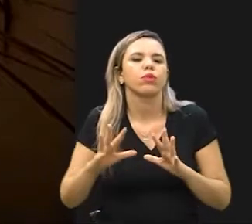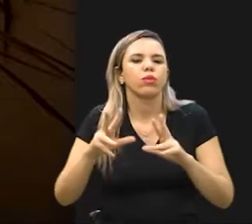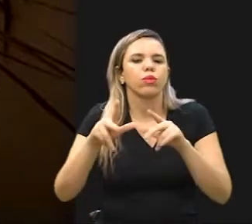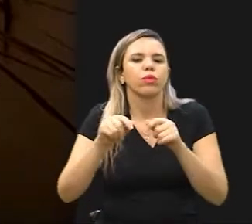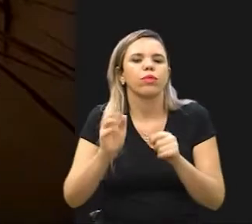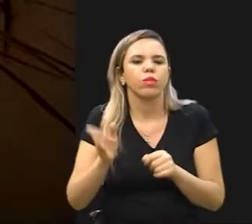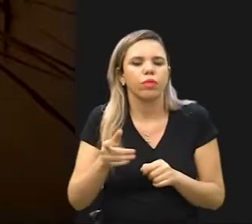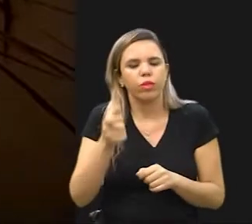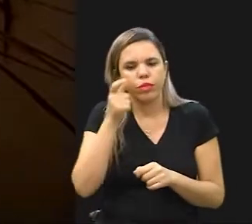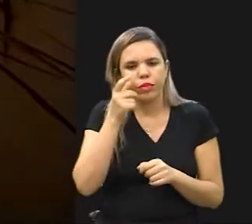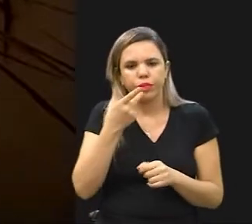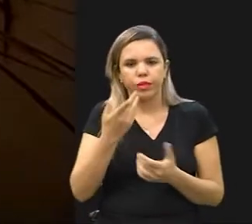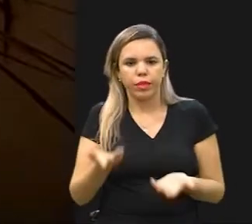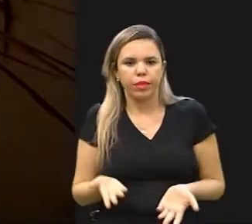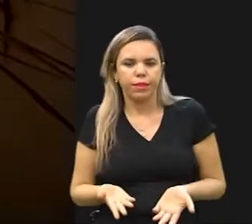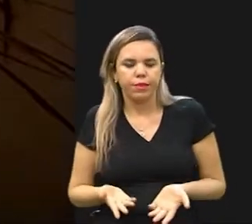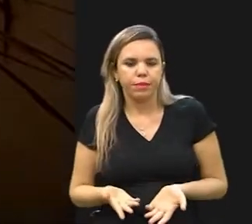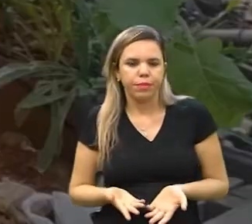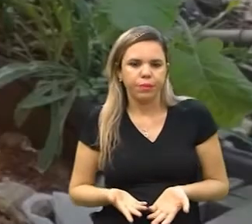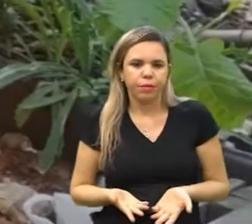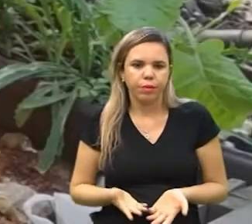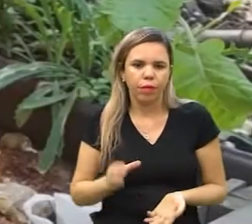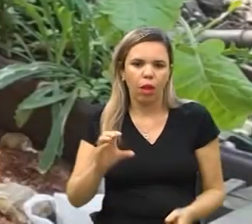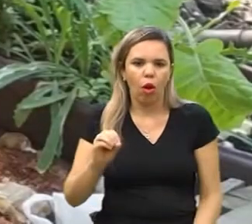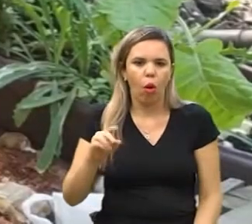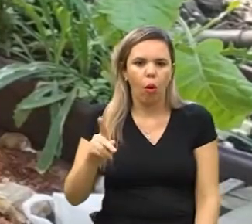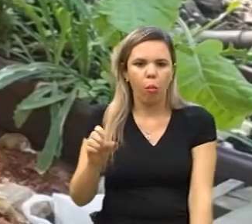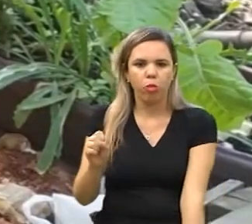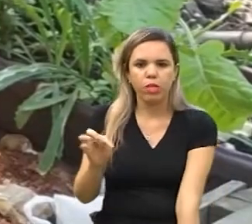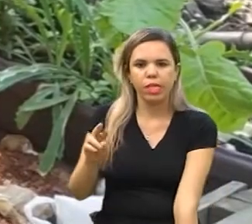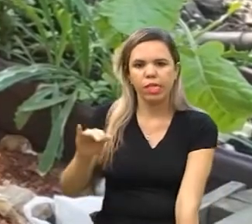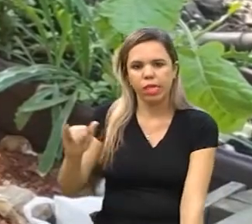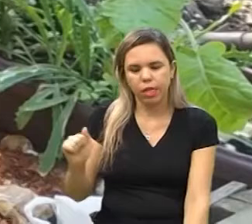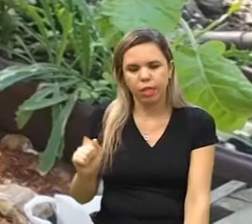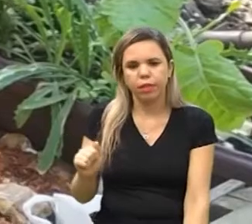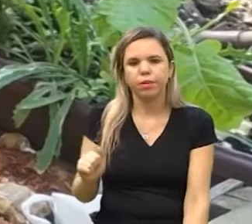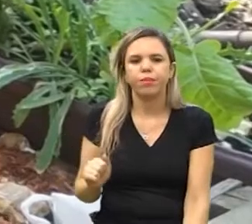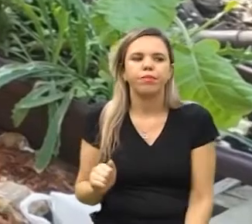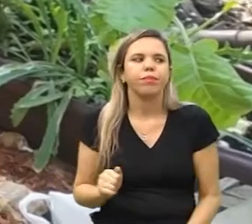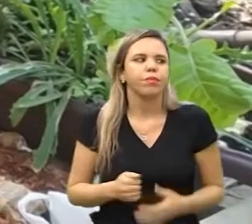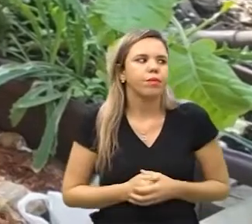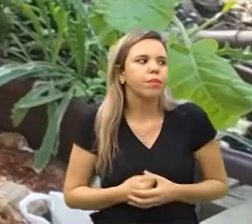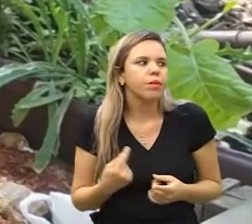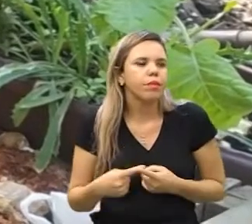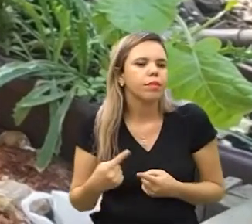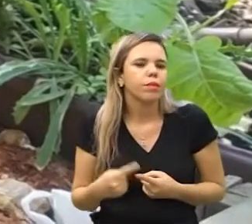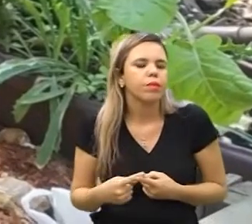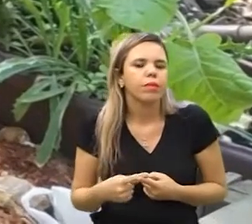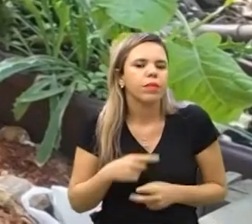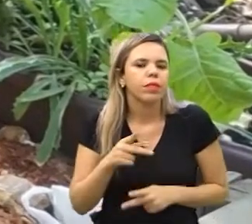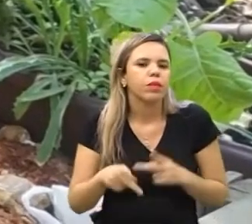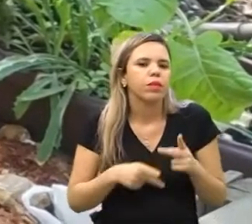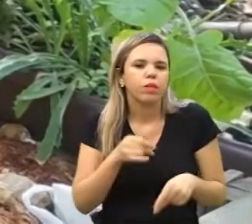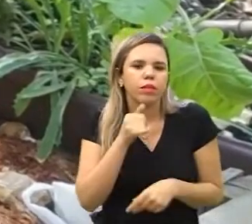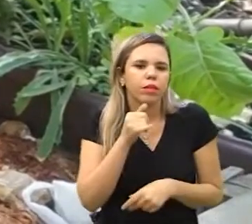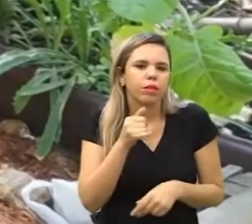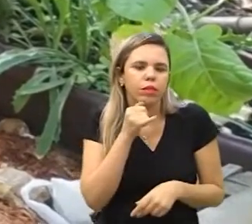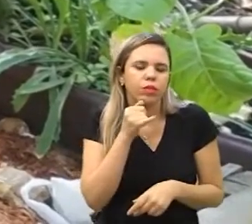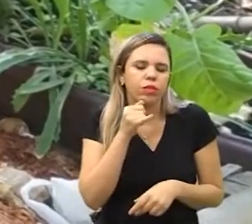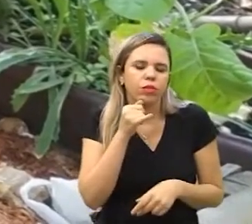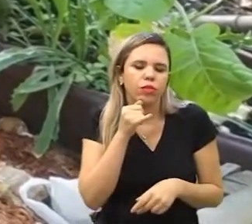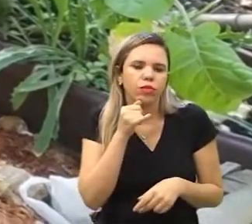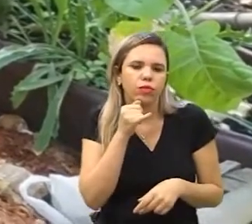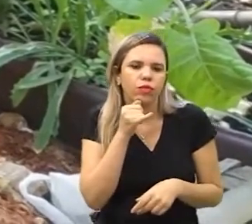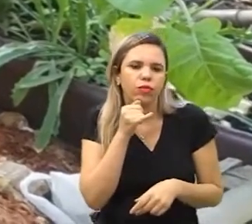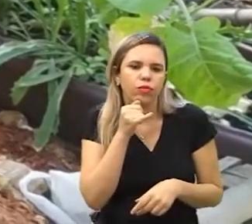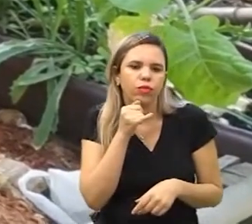que todo mundo já ouviu falar. Essa composteira, ela tem uma pequena delicadeza, porque quem é o agente